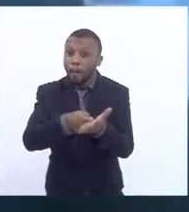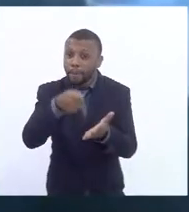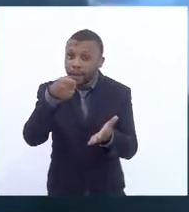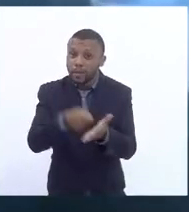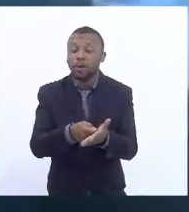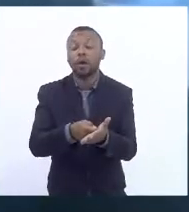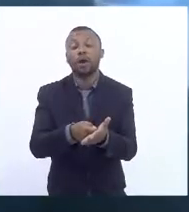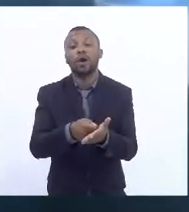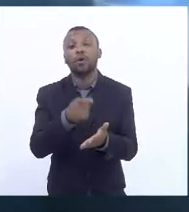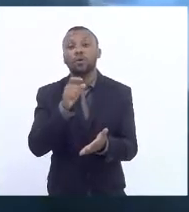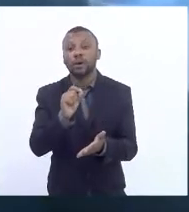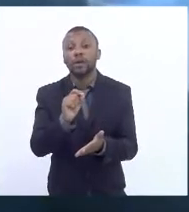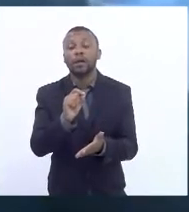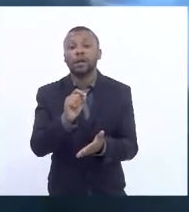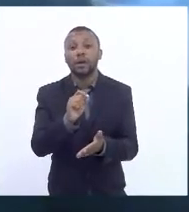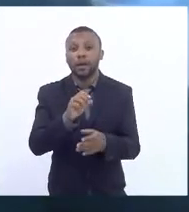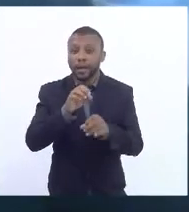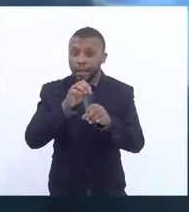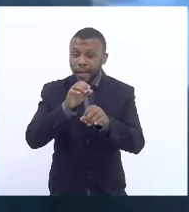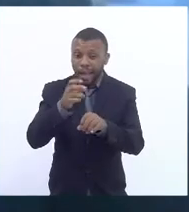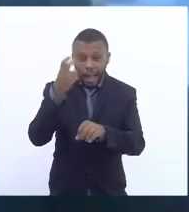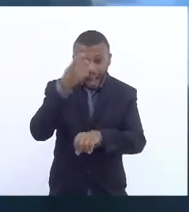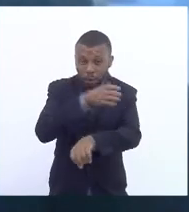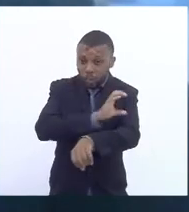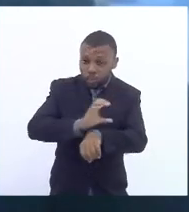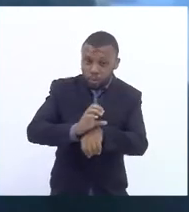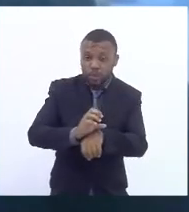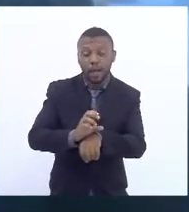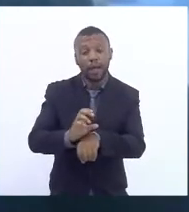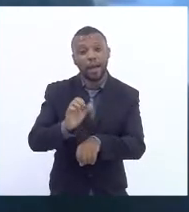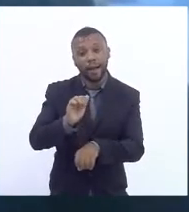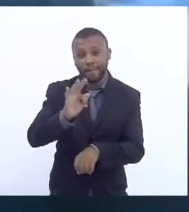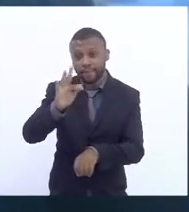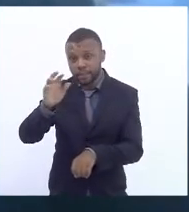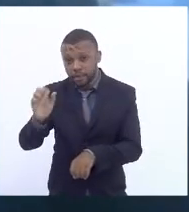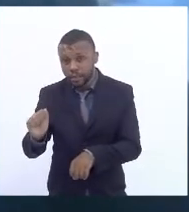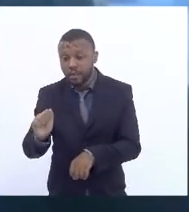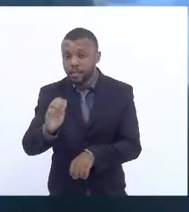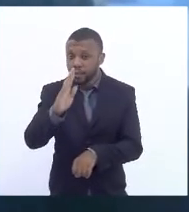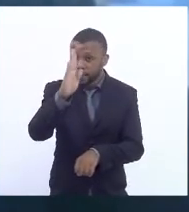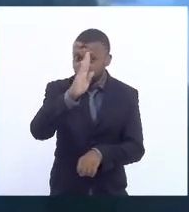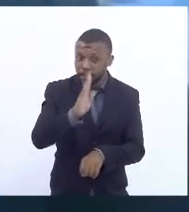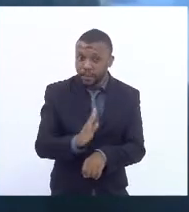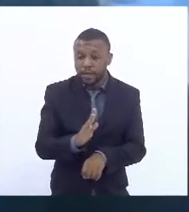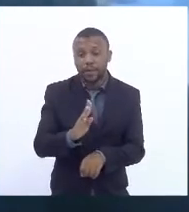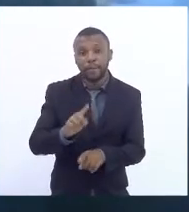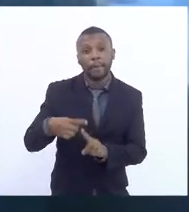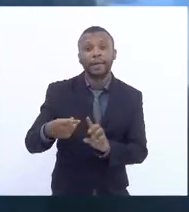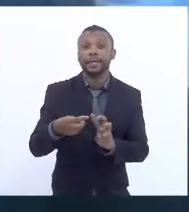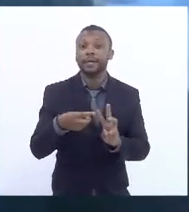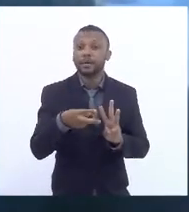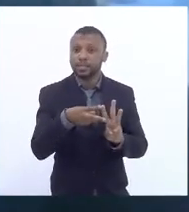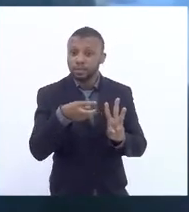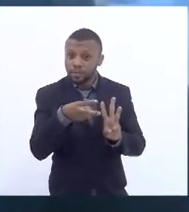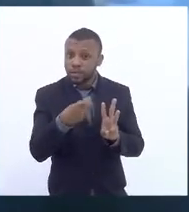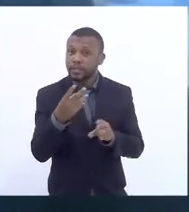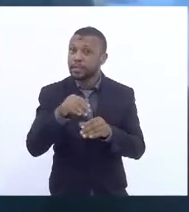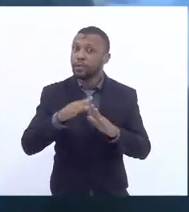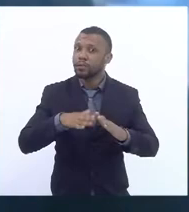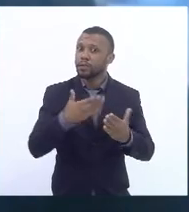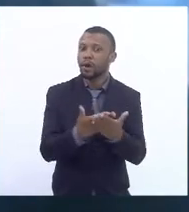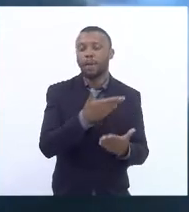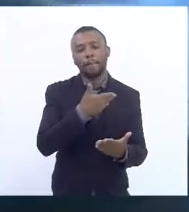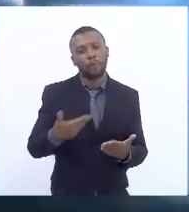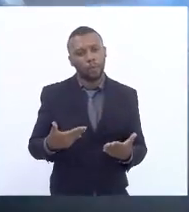ensino da cultura africana, afro-brasileira e indígena nas escolas públicas. Temos que combater o